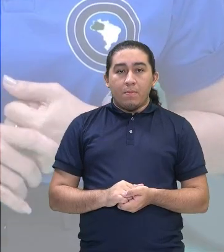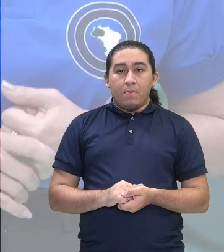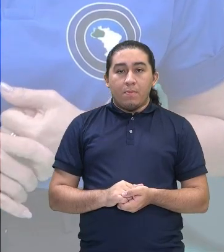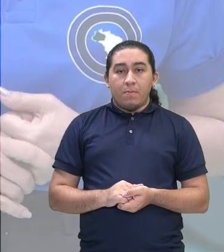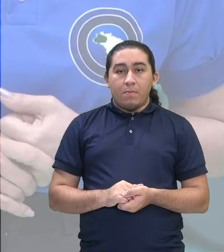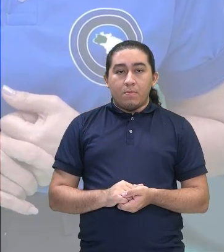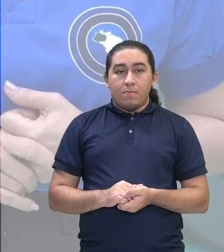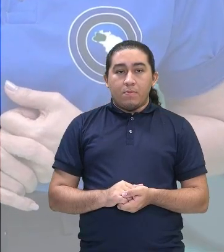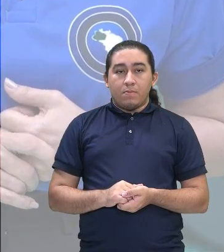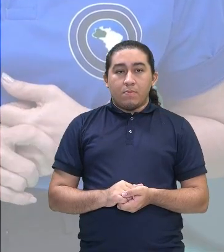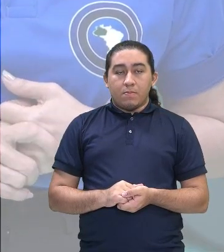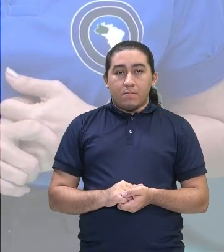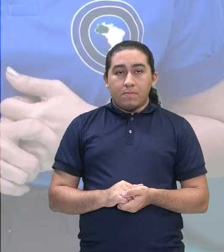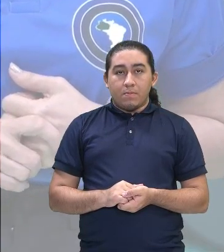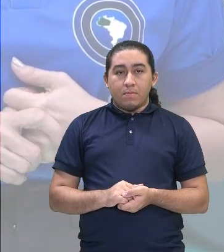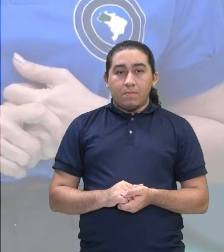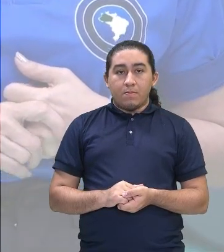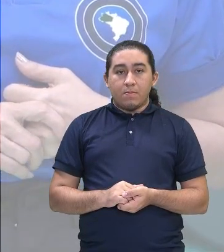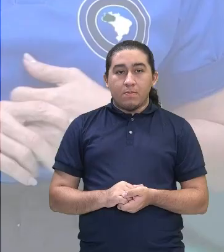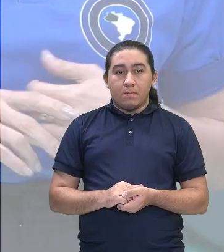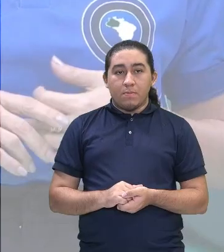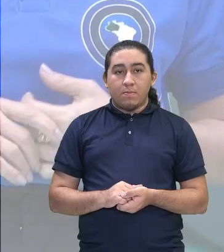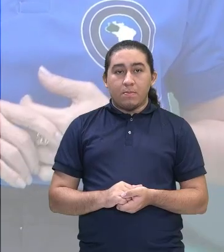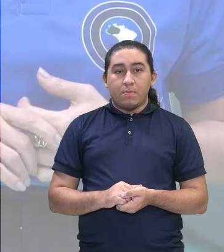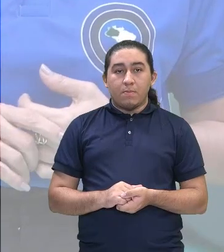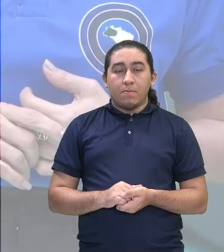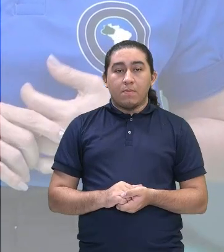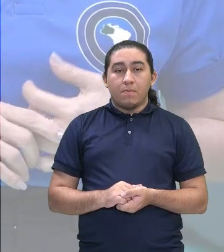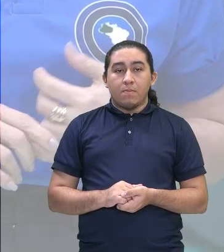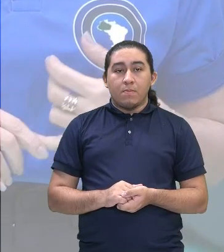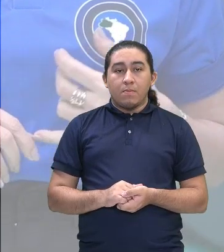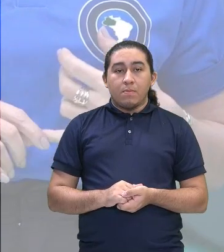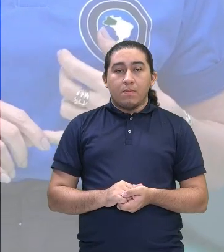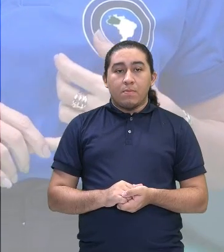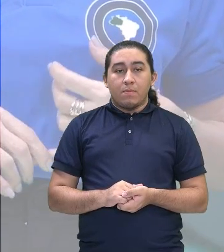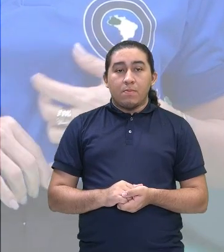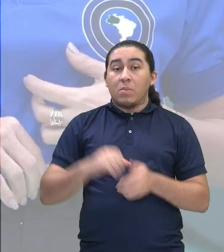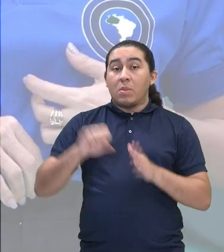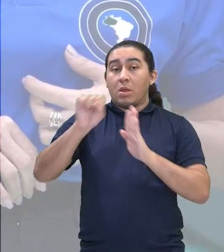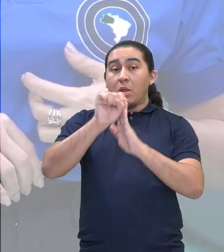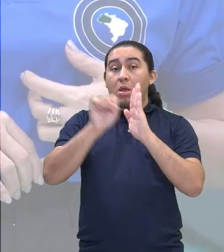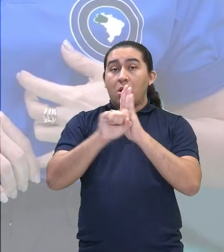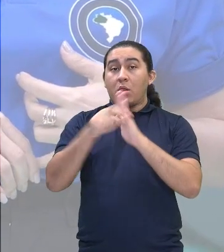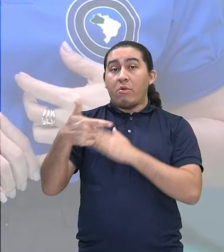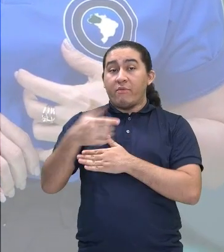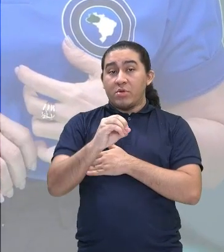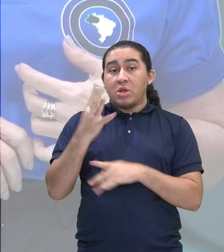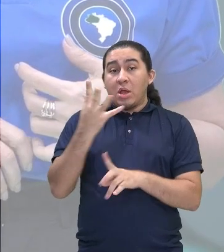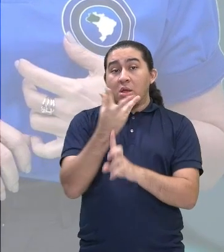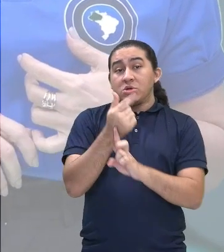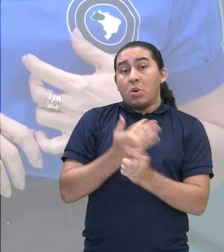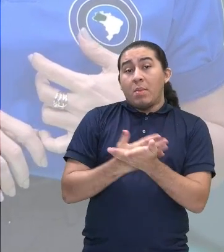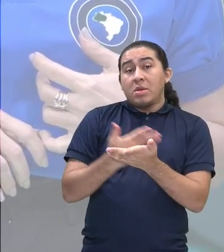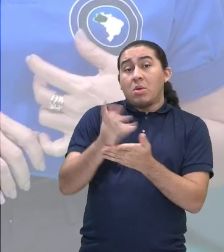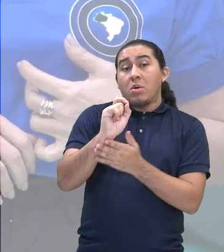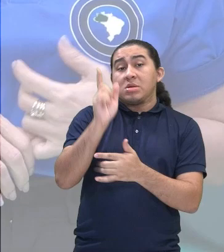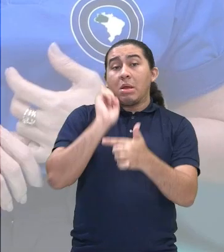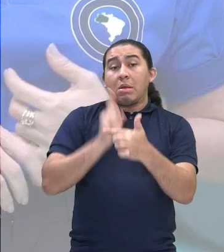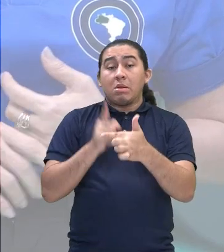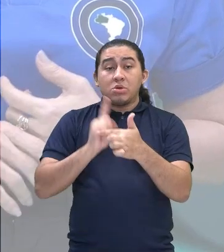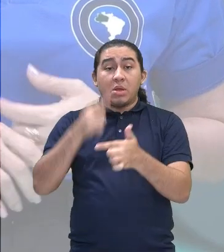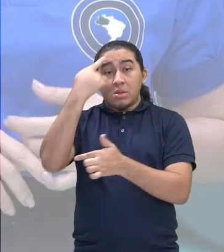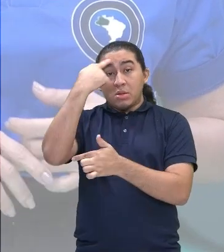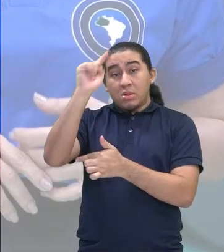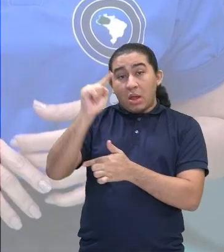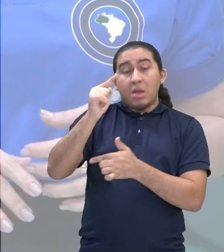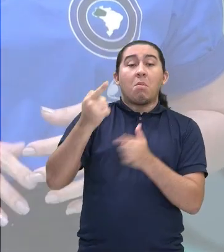o século XX, os artistas passaram a questionar a ideia de originalidade na